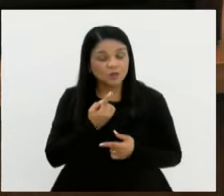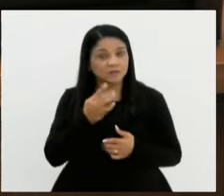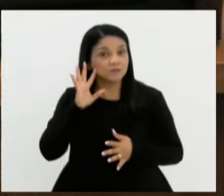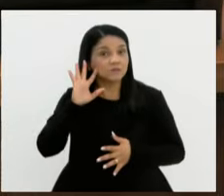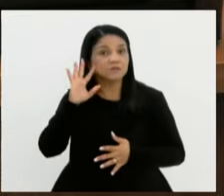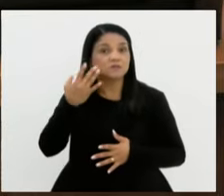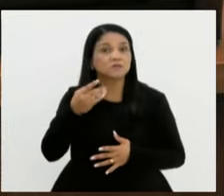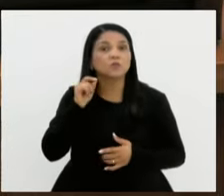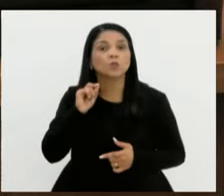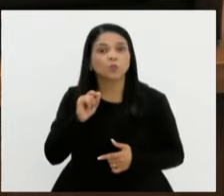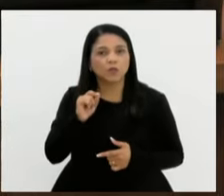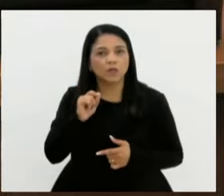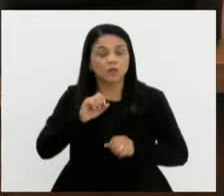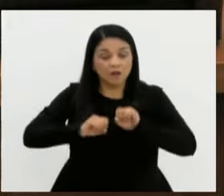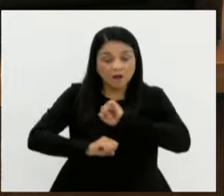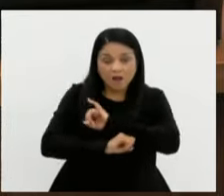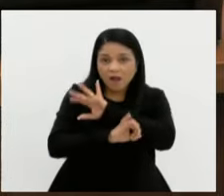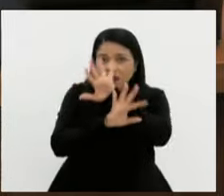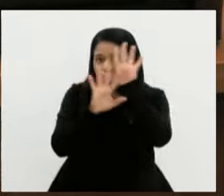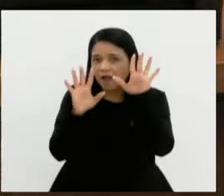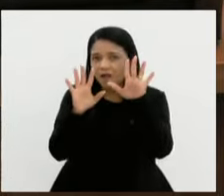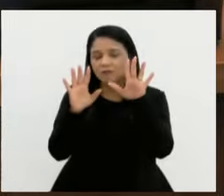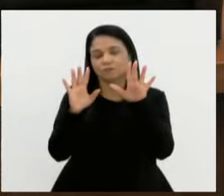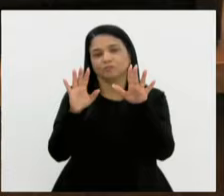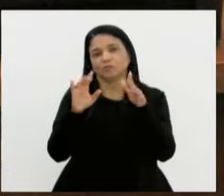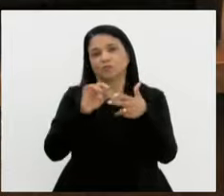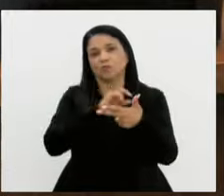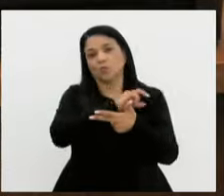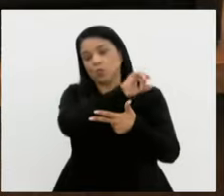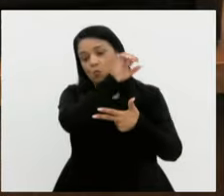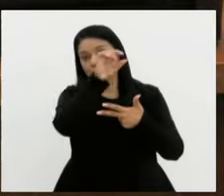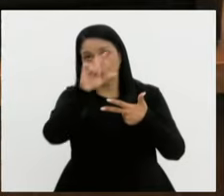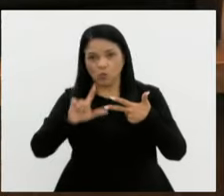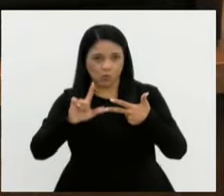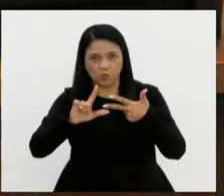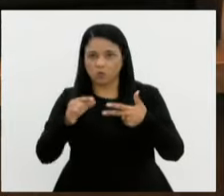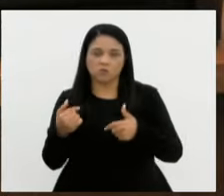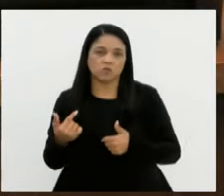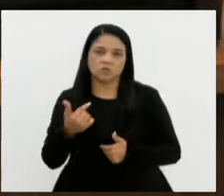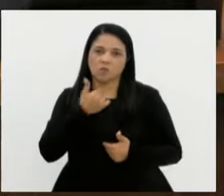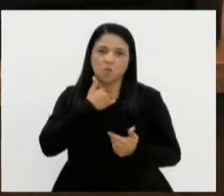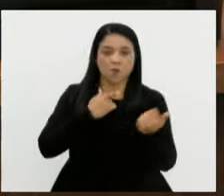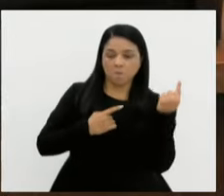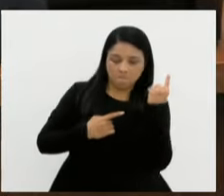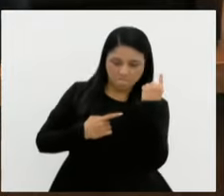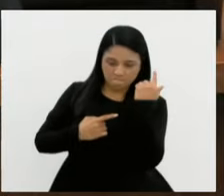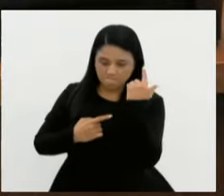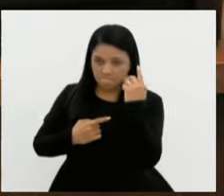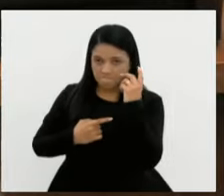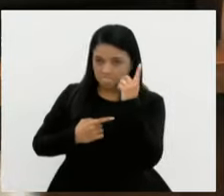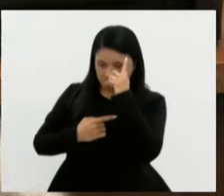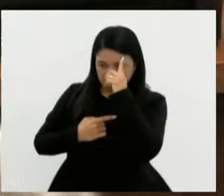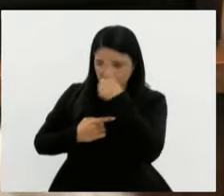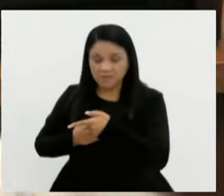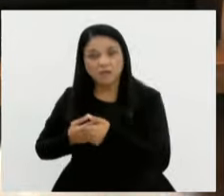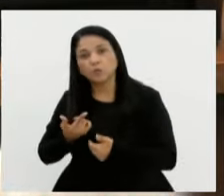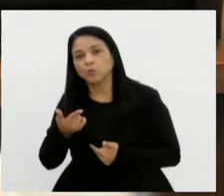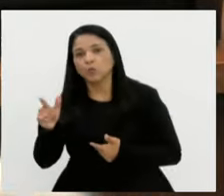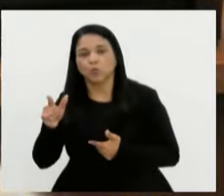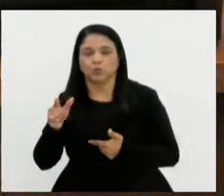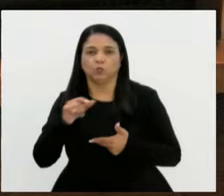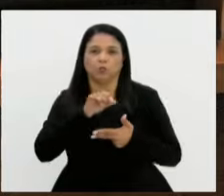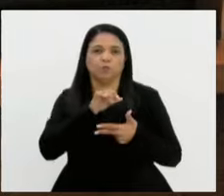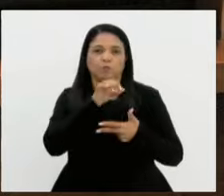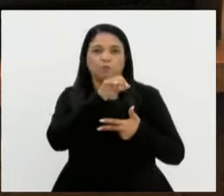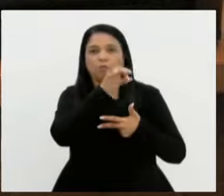e deixando muito clara que um poder não pode interferir no outro. Nós estamos aqui garantindo a independência dos poderes,